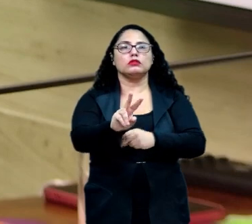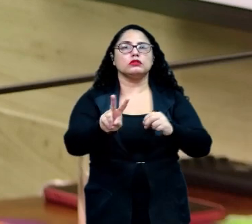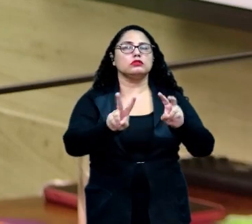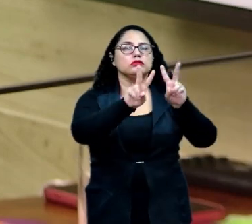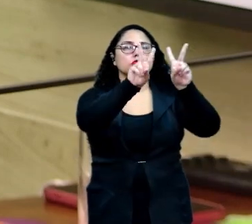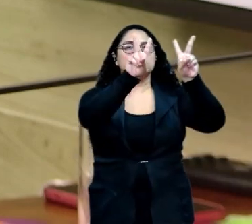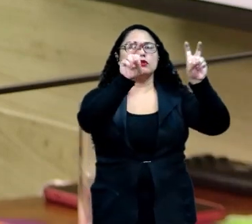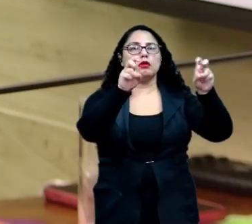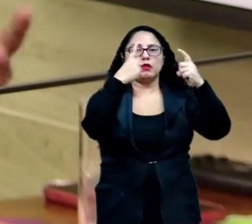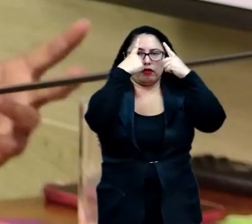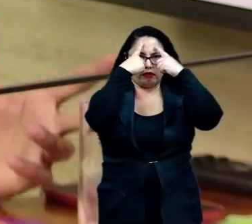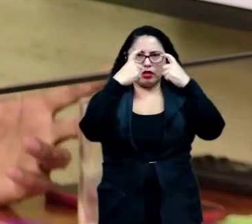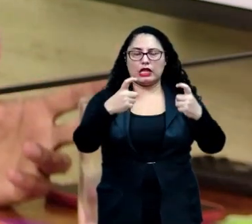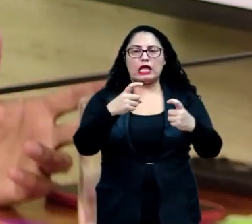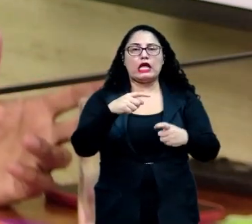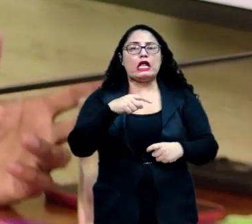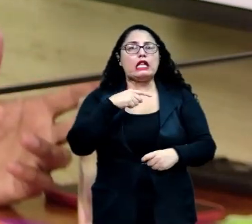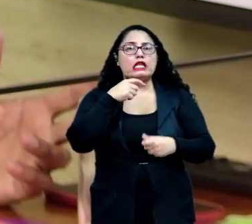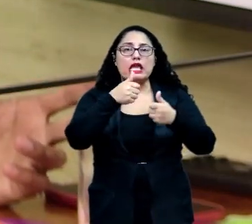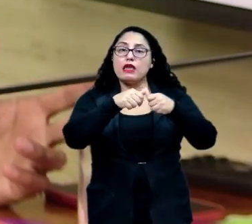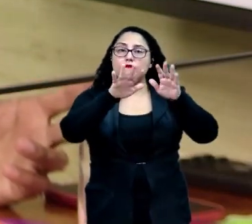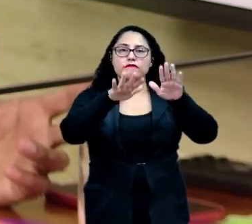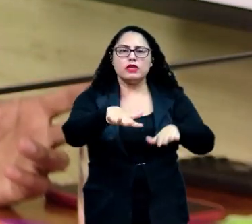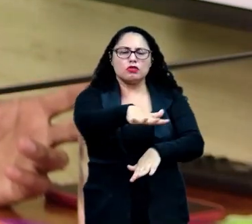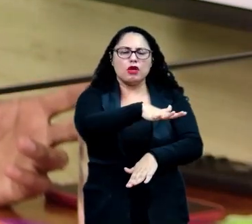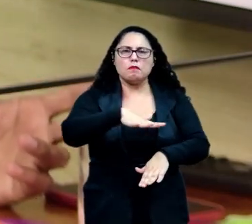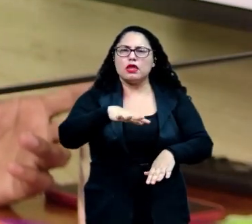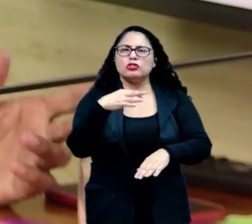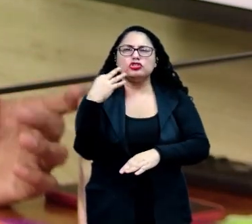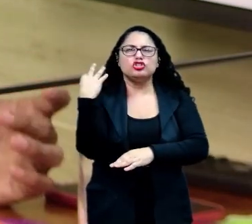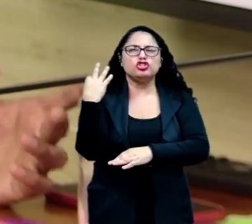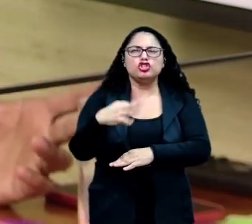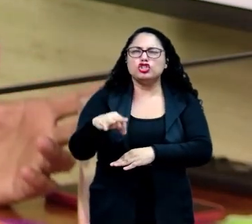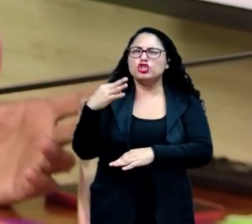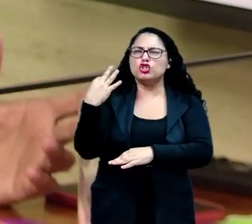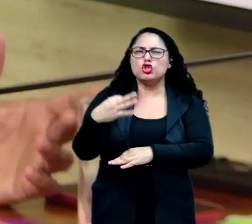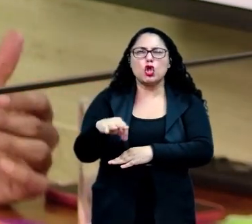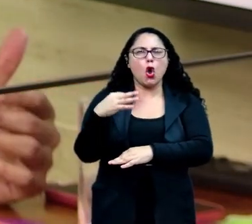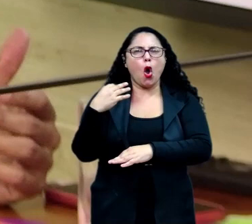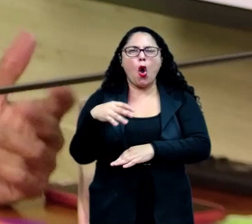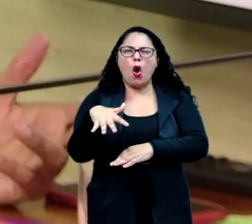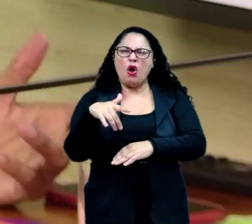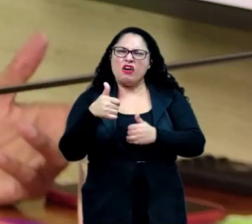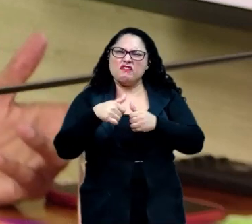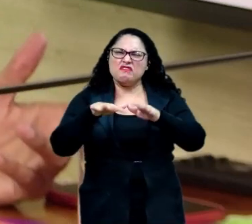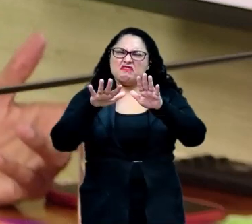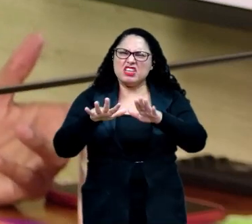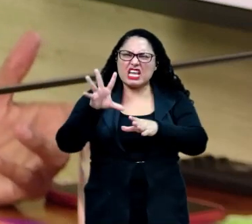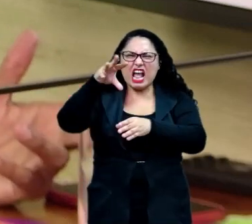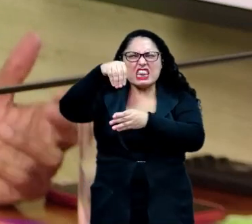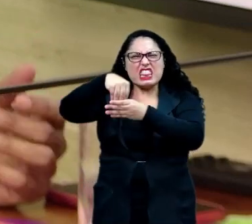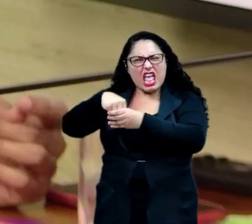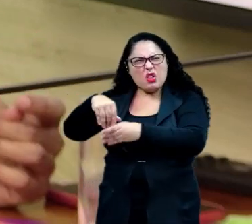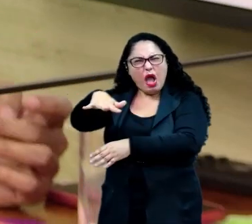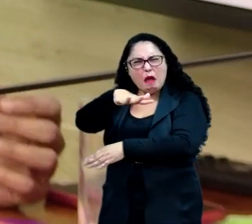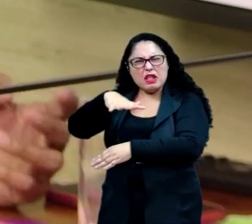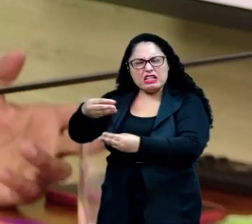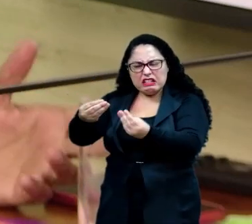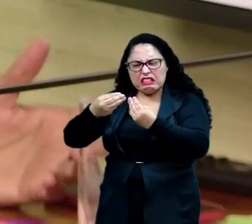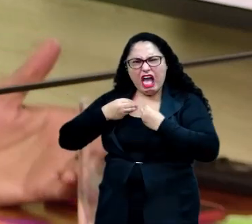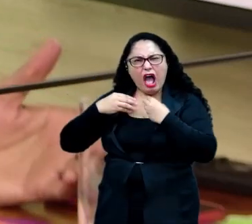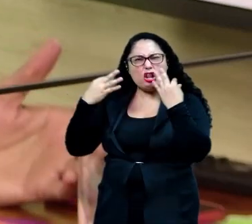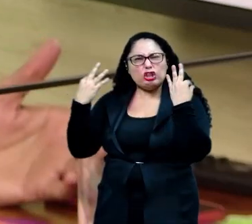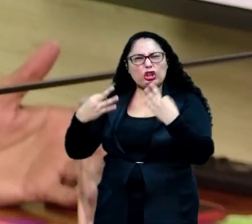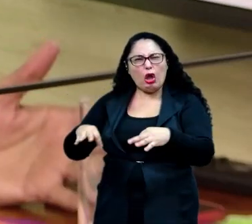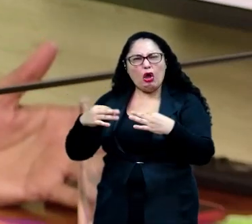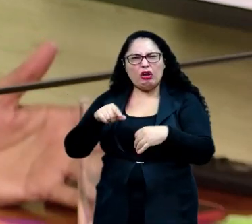violência. Ninguém fica num ambiente de dor. Ninguém fica num ambiente que traz dor. Se você